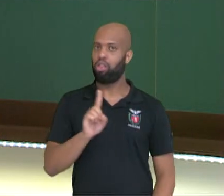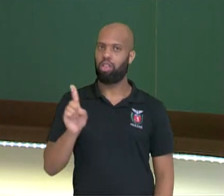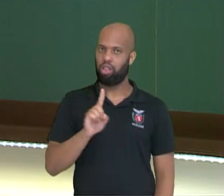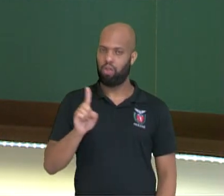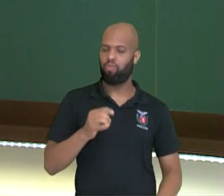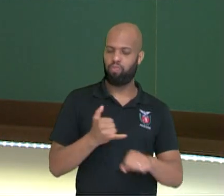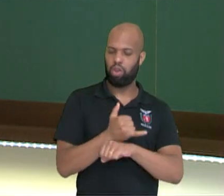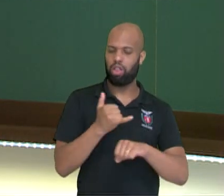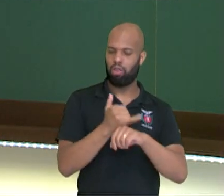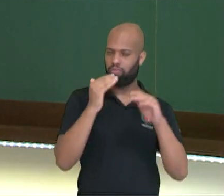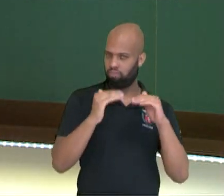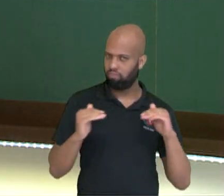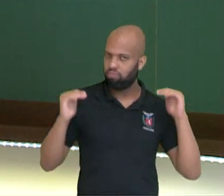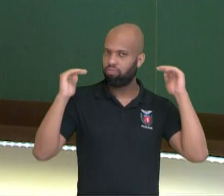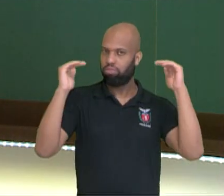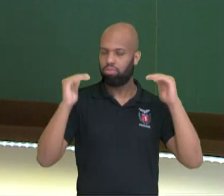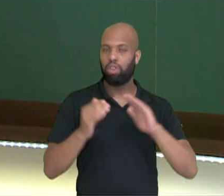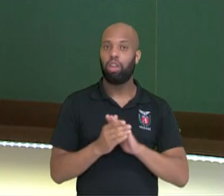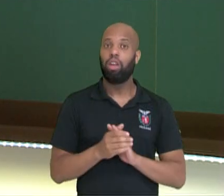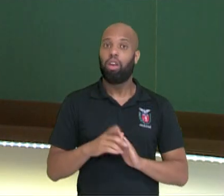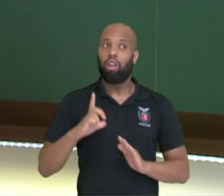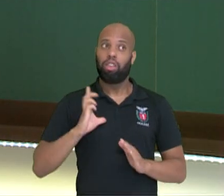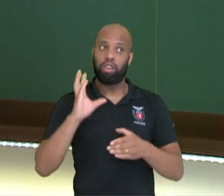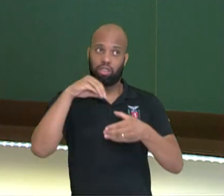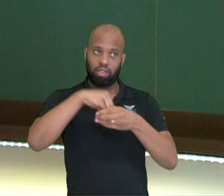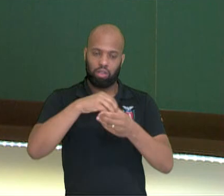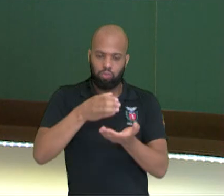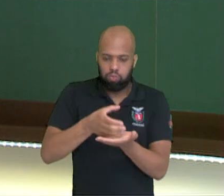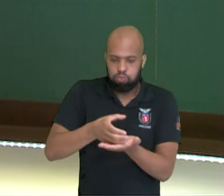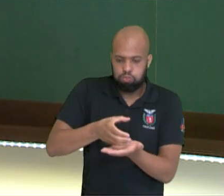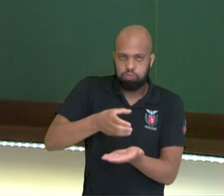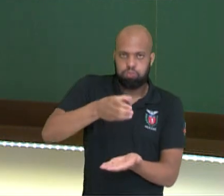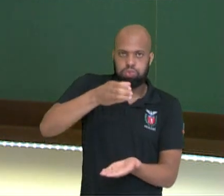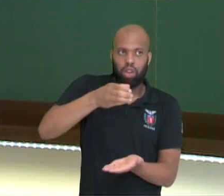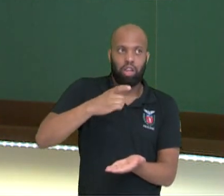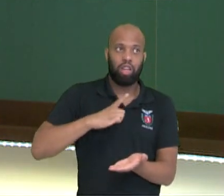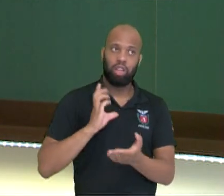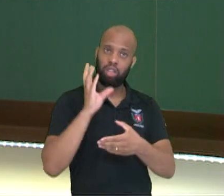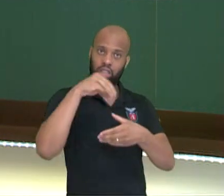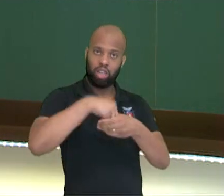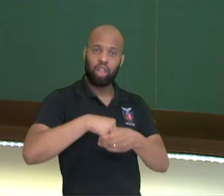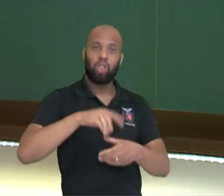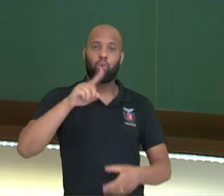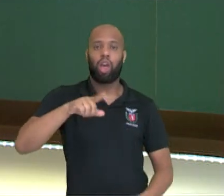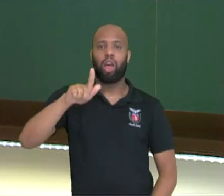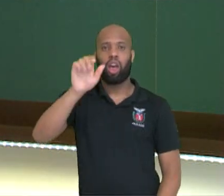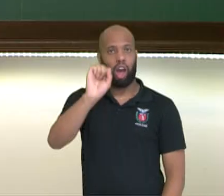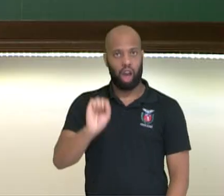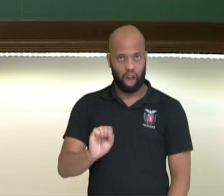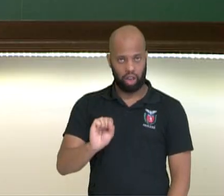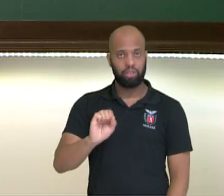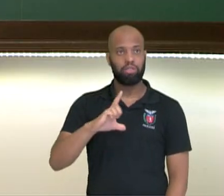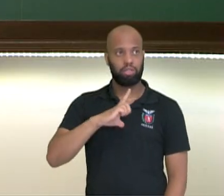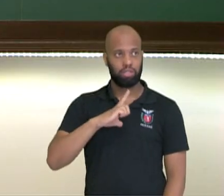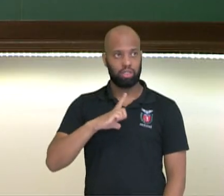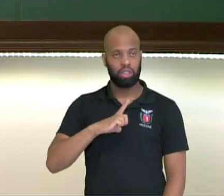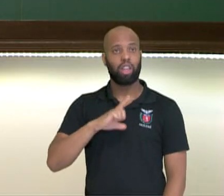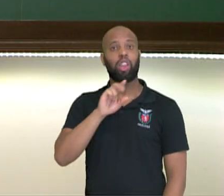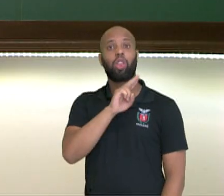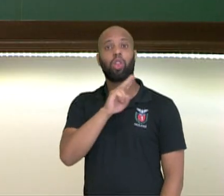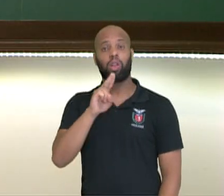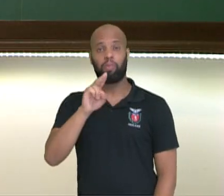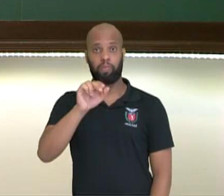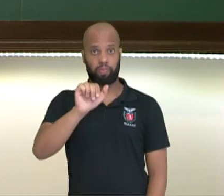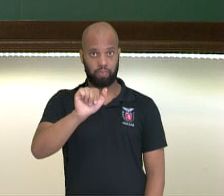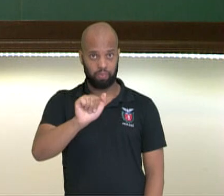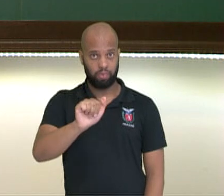nobre, ok? Dentro dessa câmara aqui o pessoal coloca argônio, que é um gás nobre, tá? O argônio é um gás que